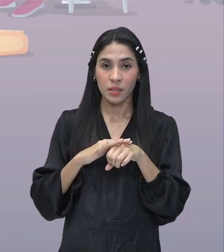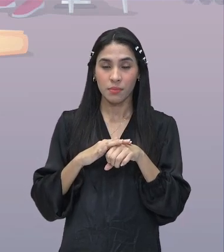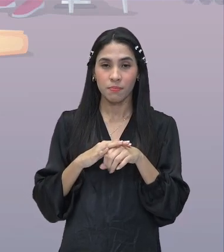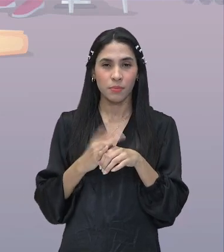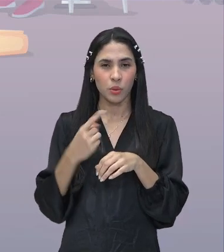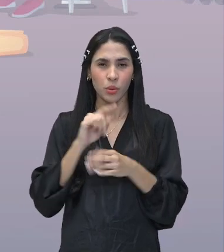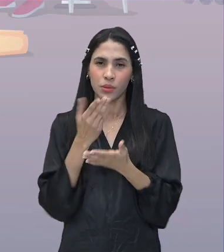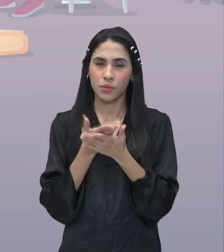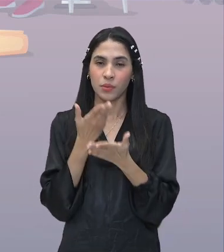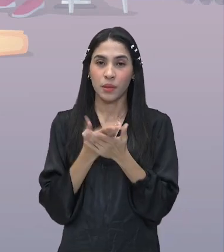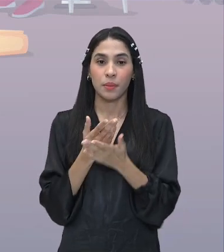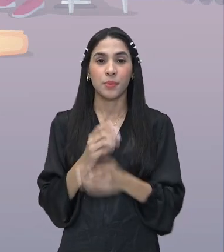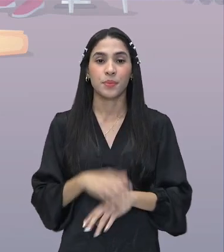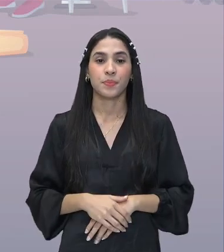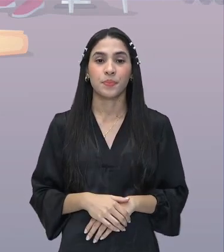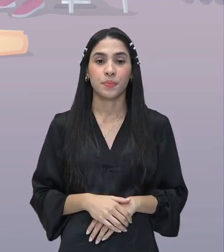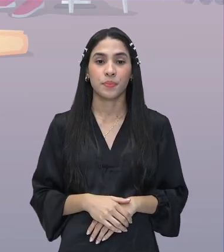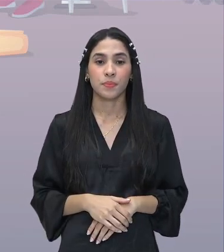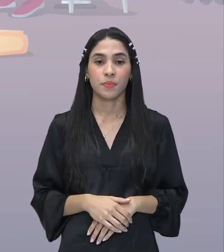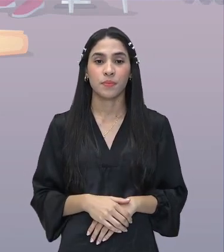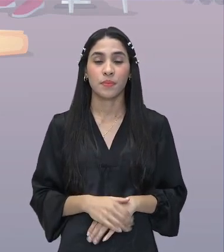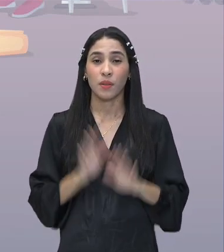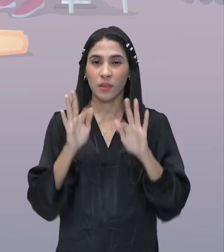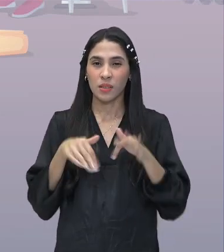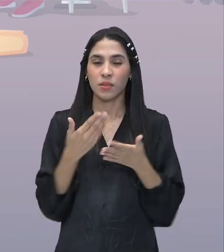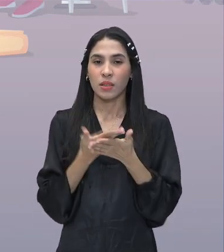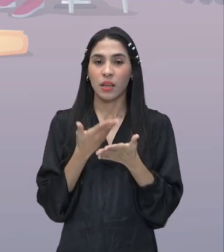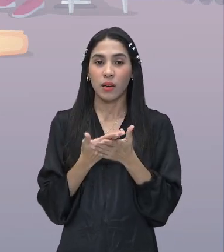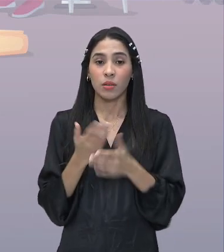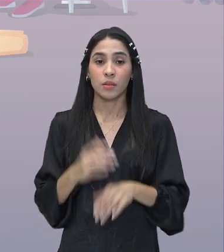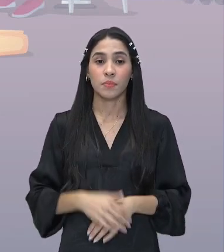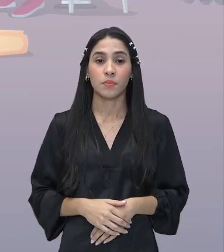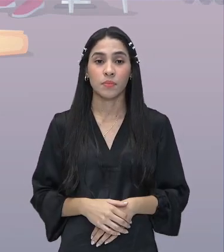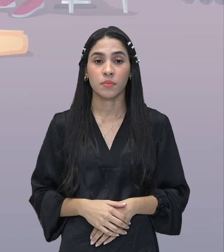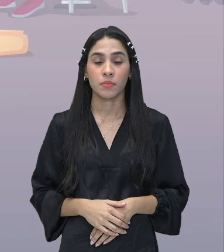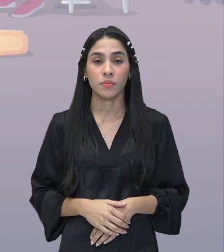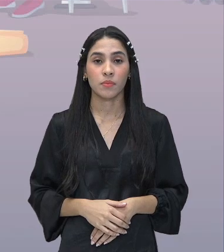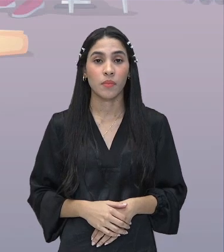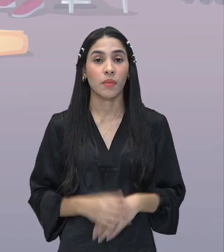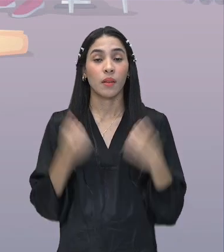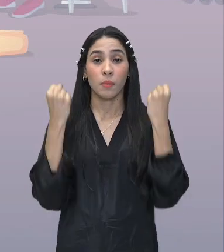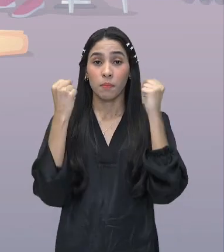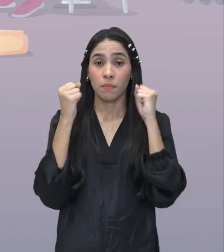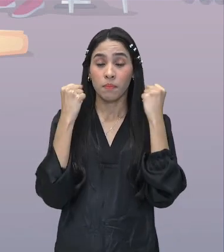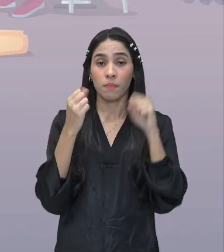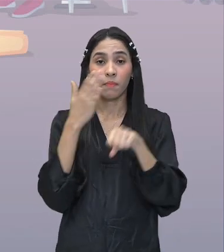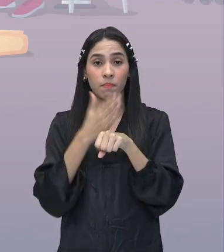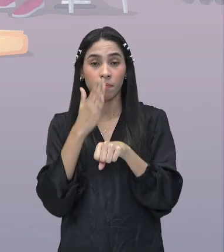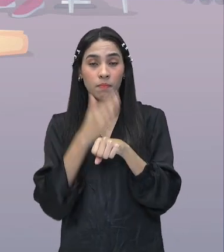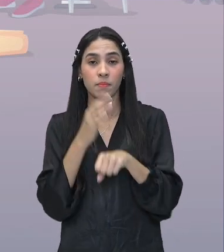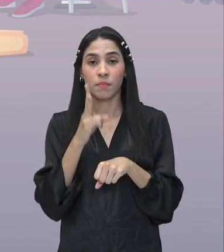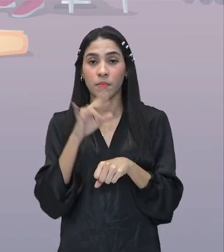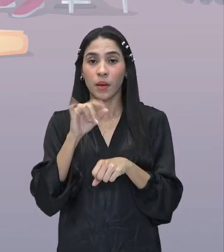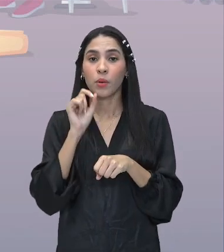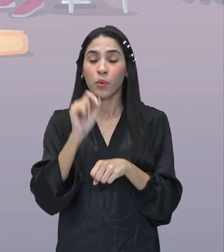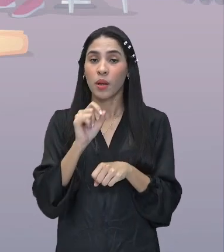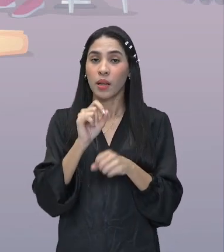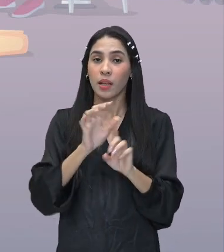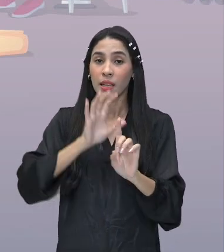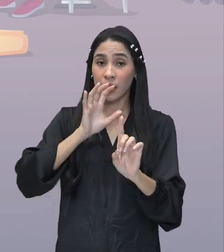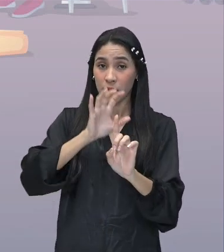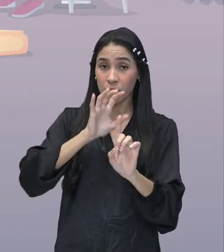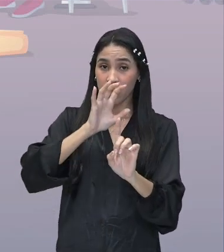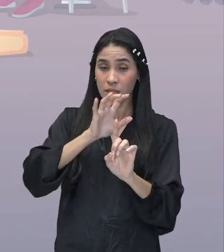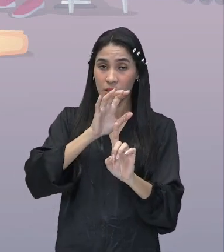nós acabamos de ver, né, agora no finalzinho da nossa aula, a atividade física ela vai justamente promover